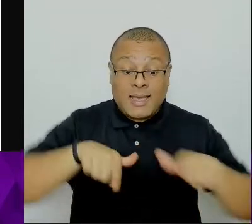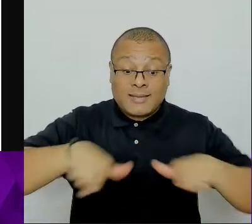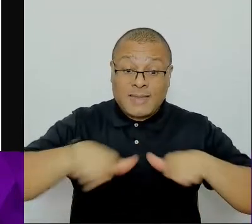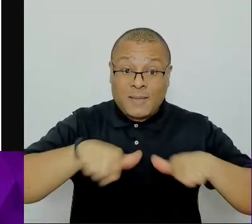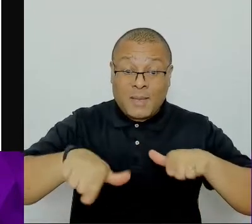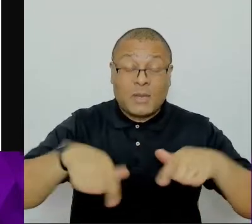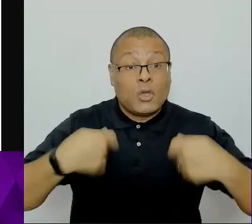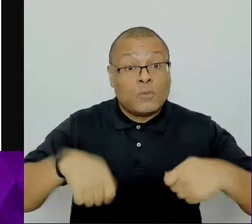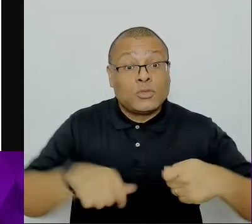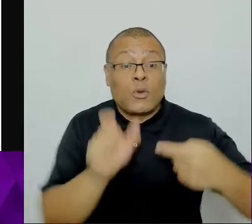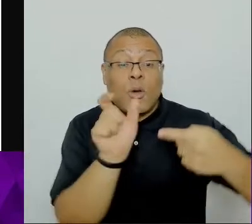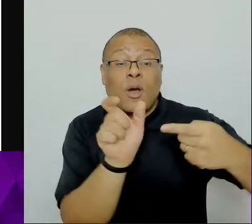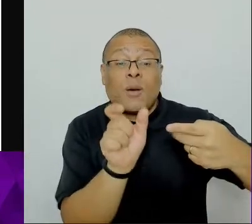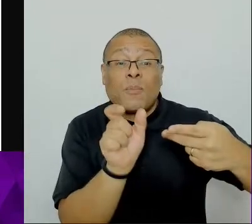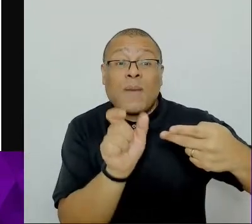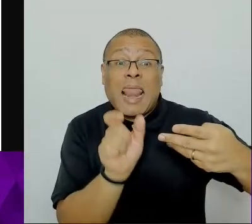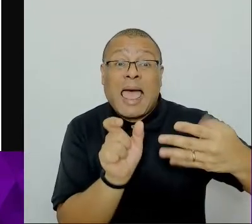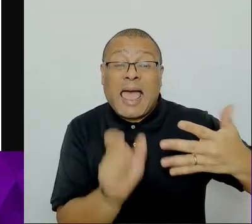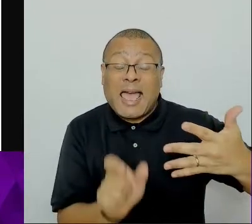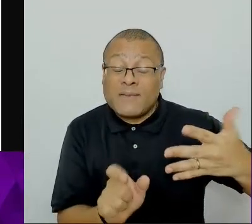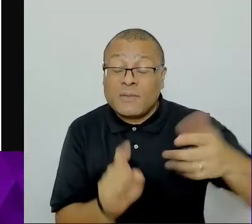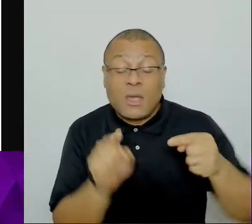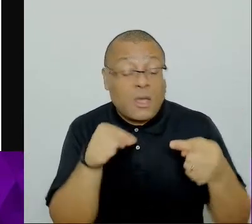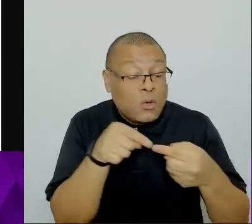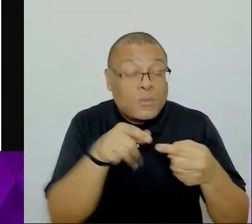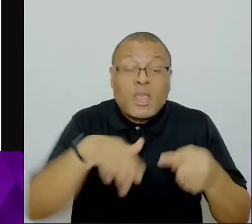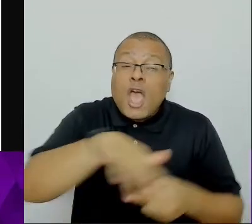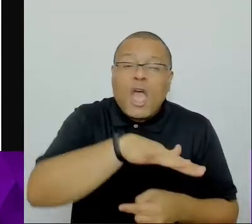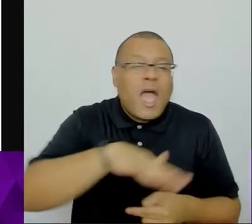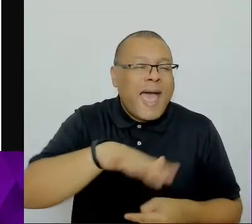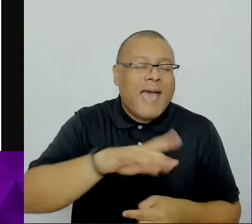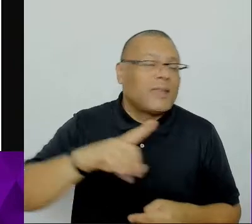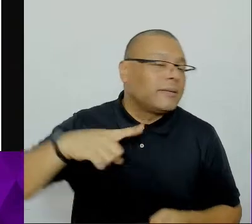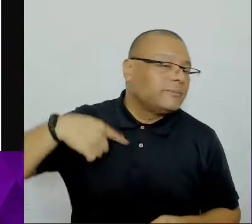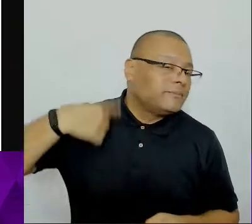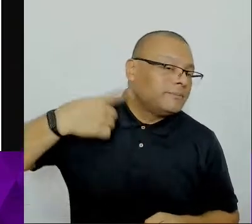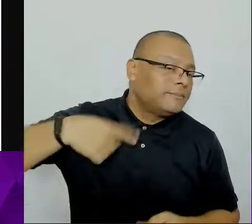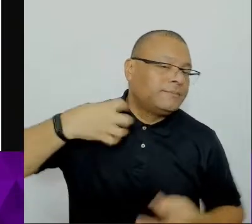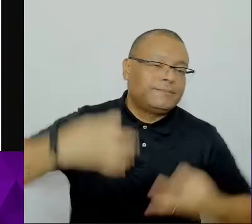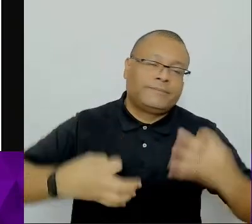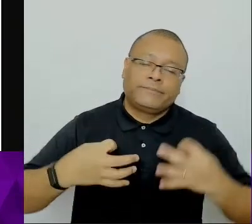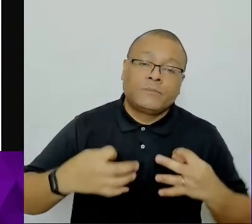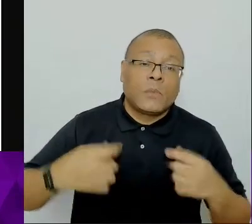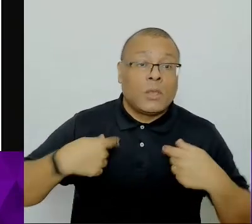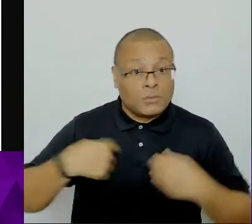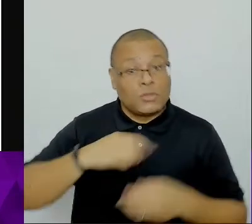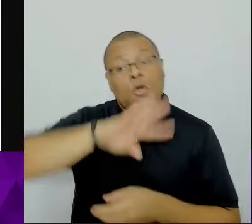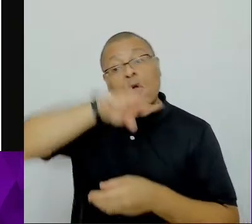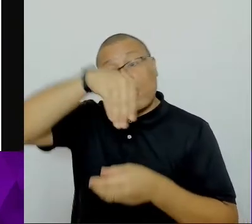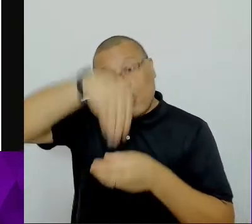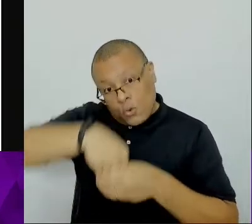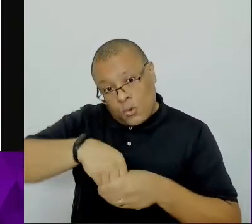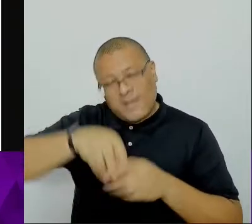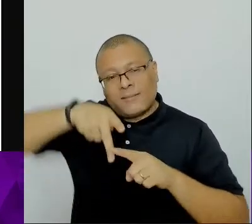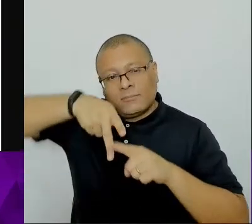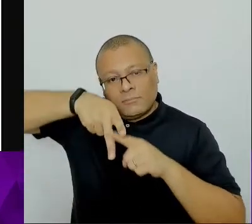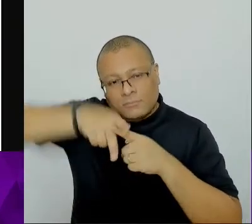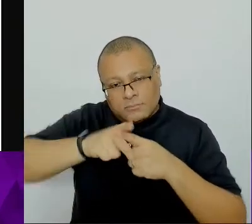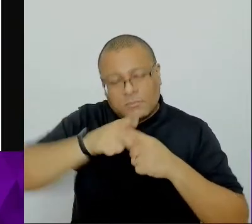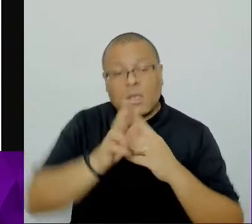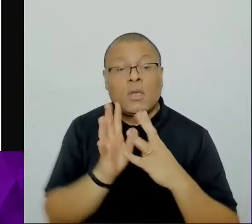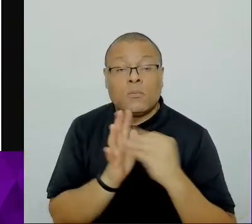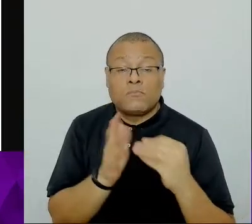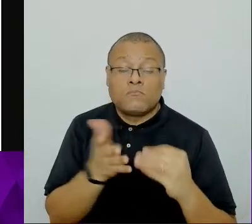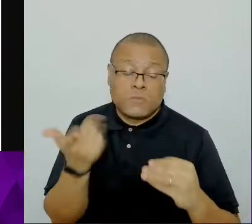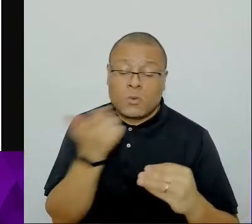jurídica, eu preciso, tenho termos muito específicos, né, da área jurídica, que eu preciso ajustar para que esse modelo performe